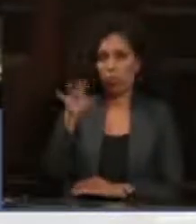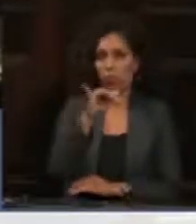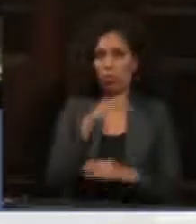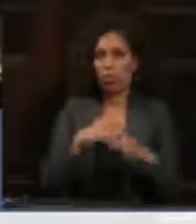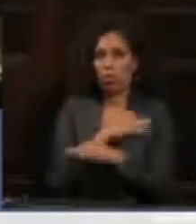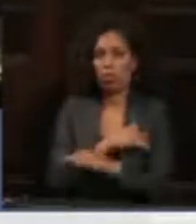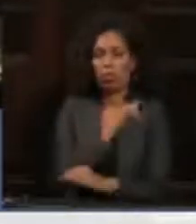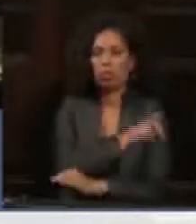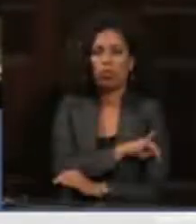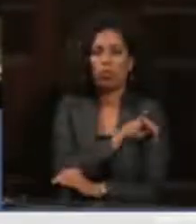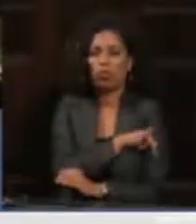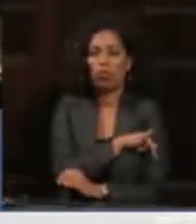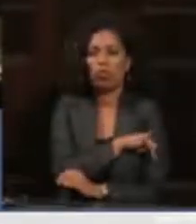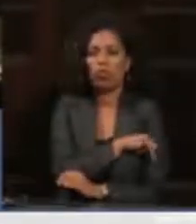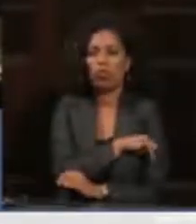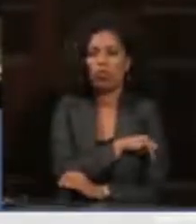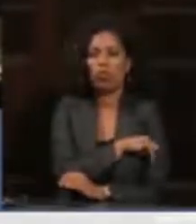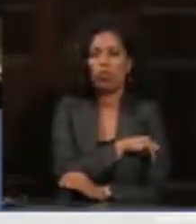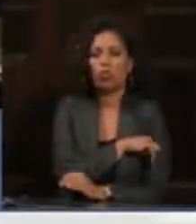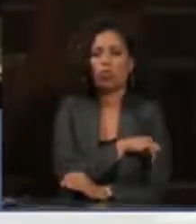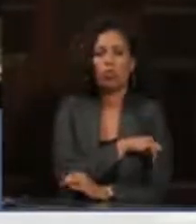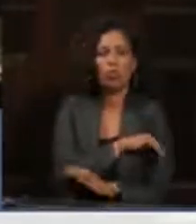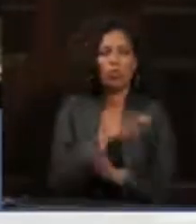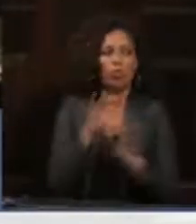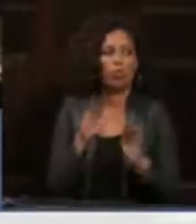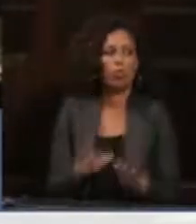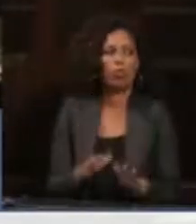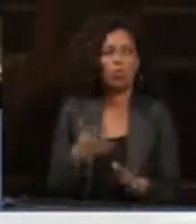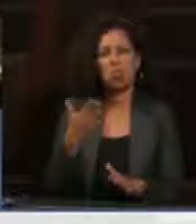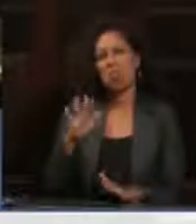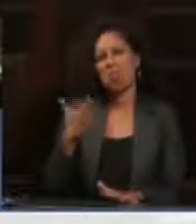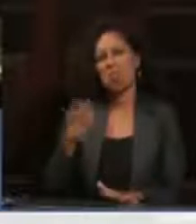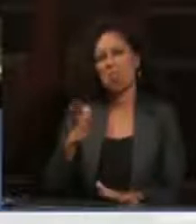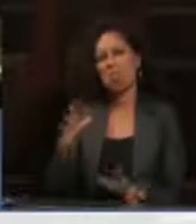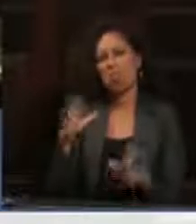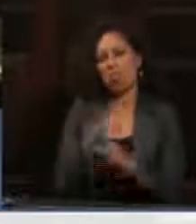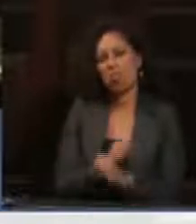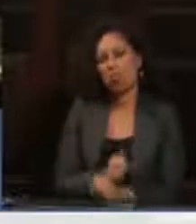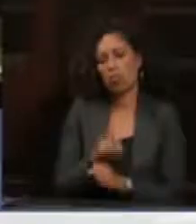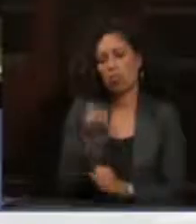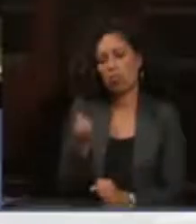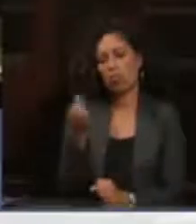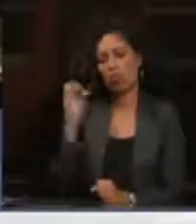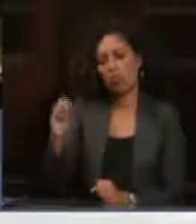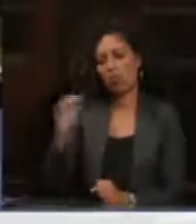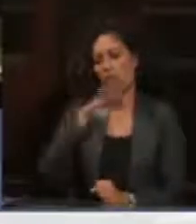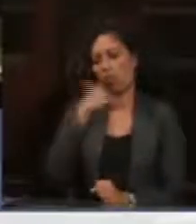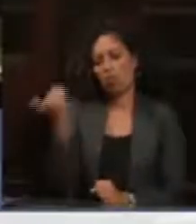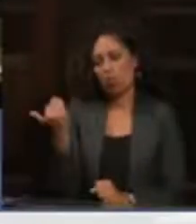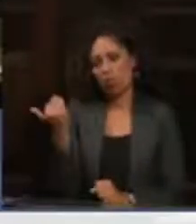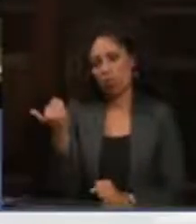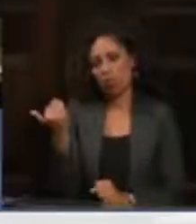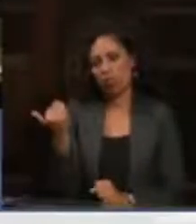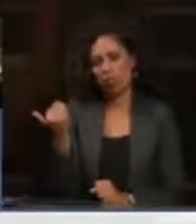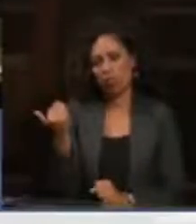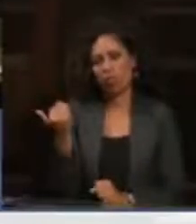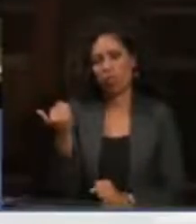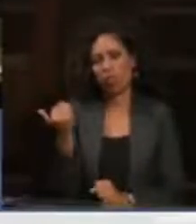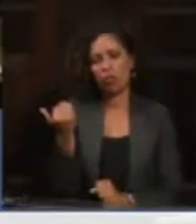Rio de Janeiro, deixaram mais de 60 mortes.